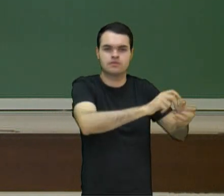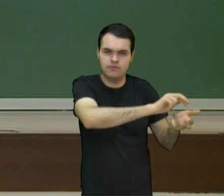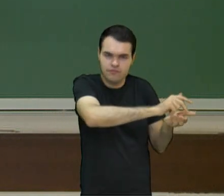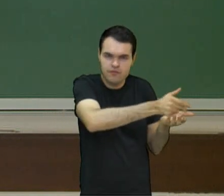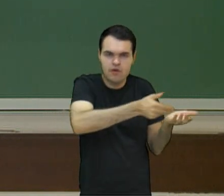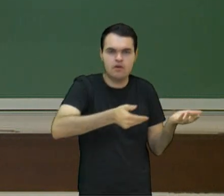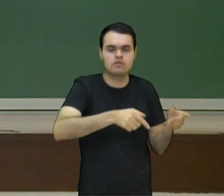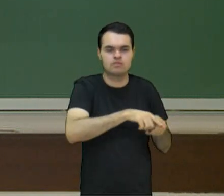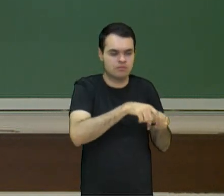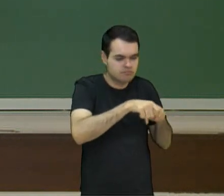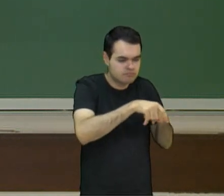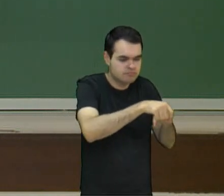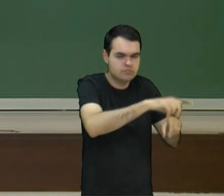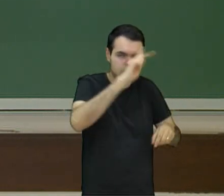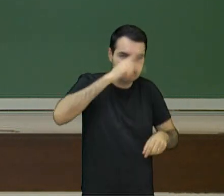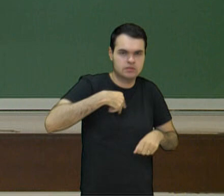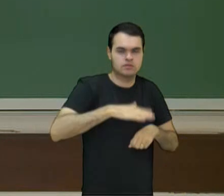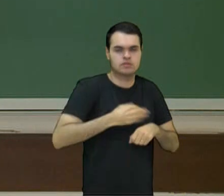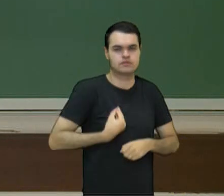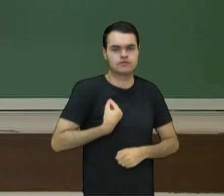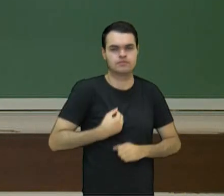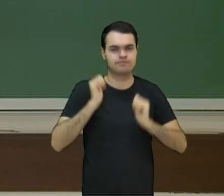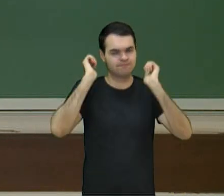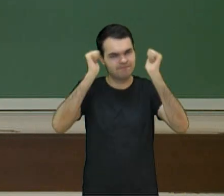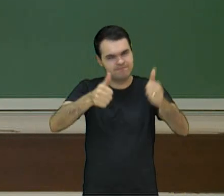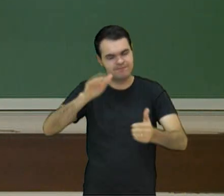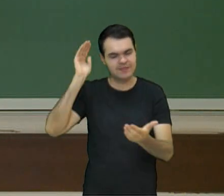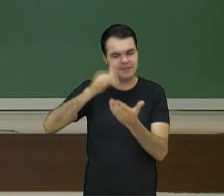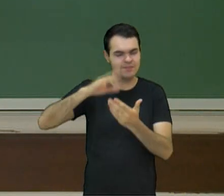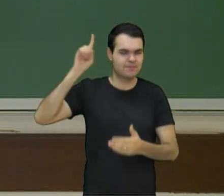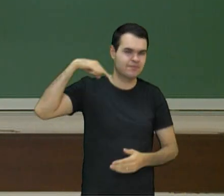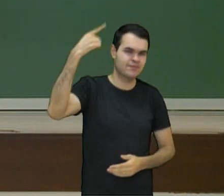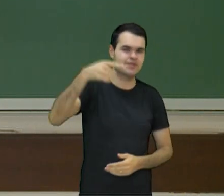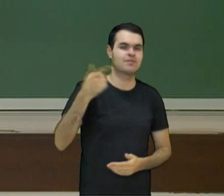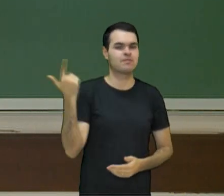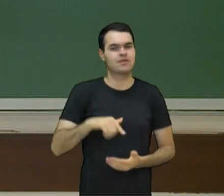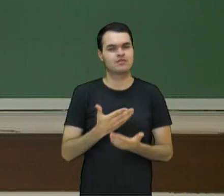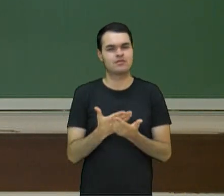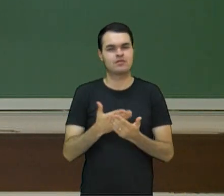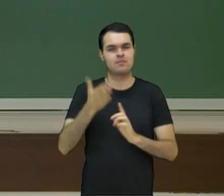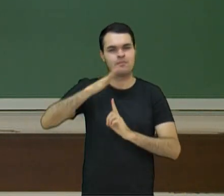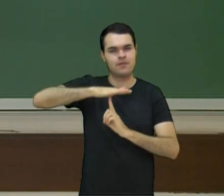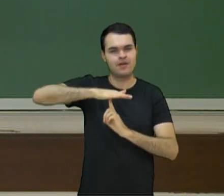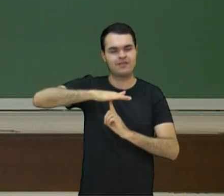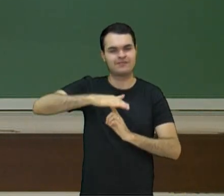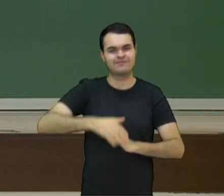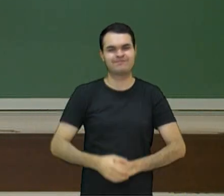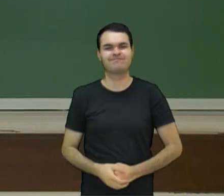extrativismo e a agricultura de subsistência. Valeu, galera! Até a próxima! Essa foi mais uma Aula Paraná!